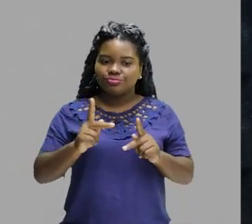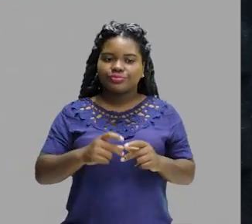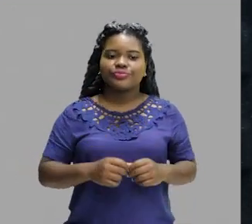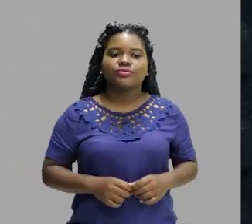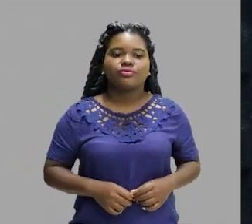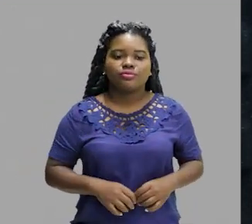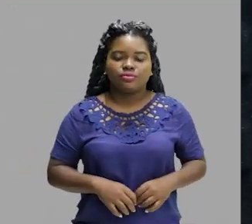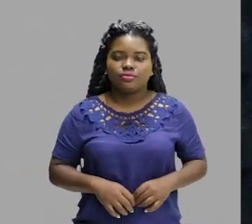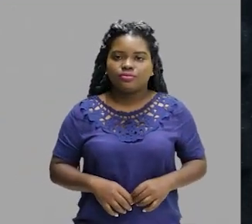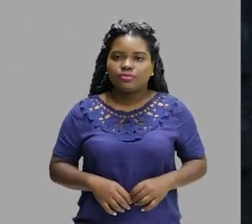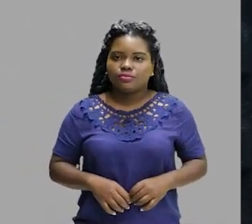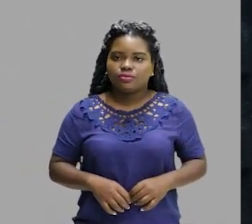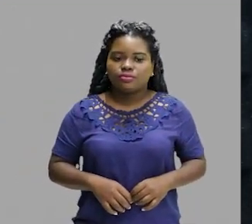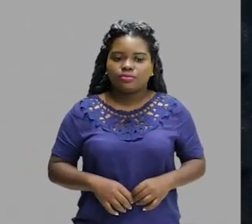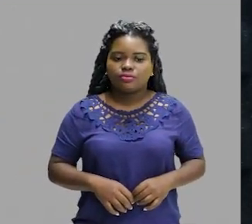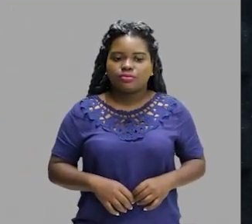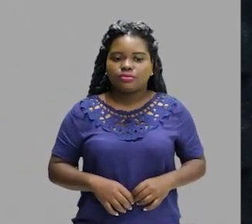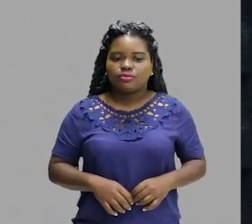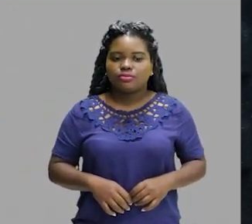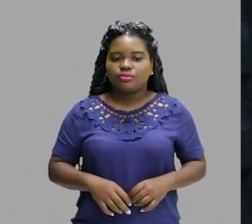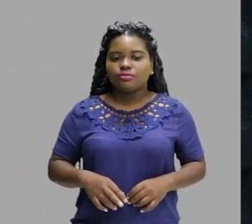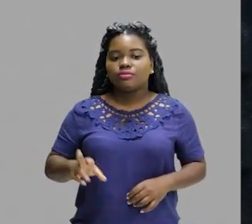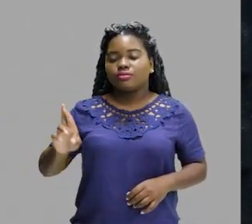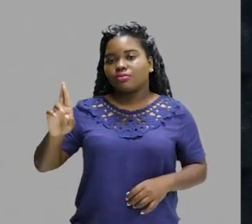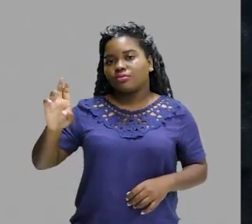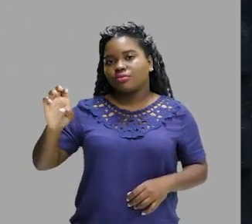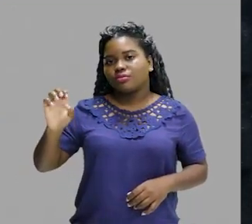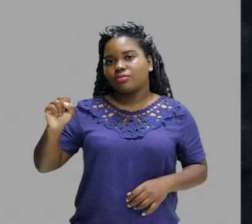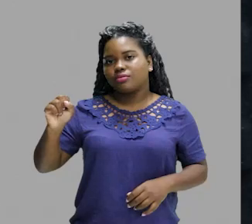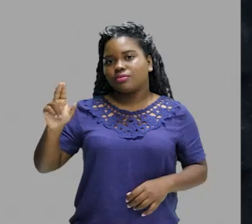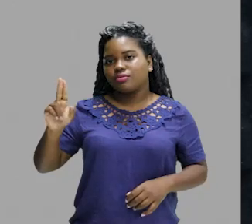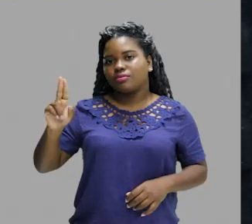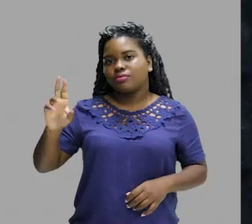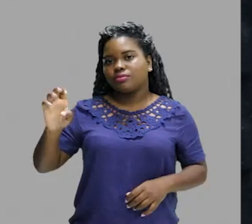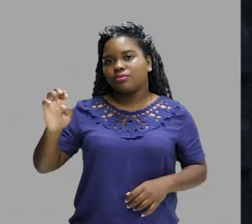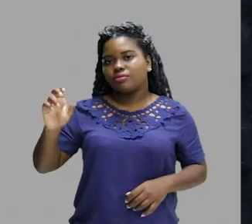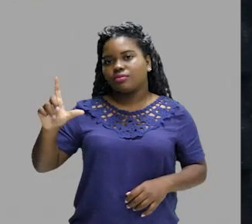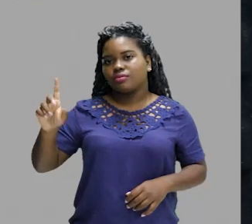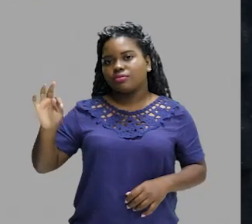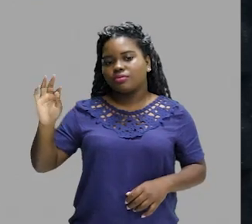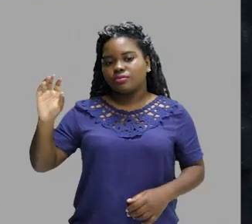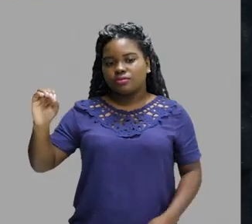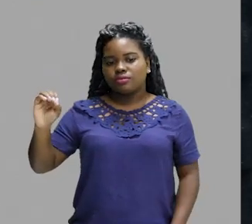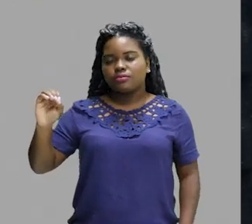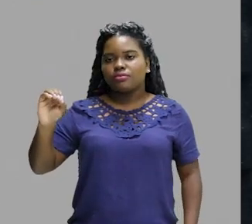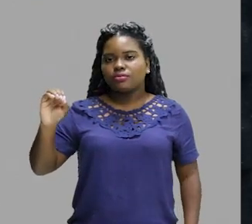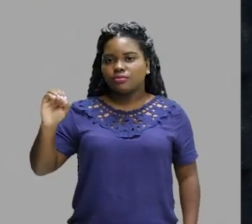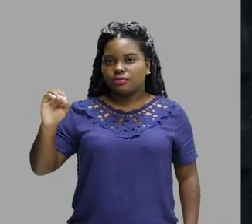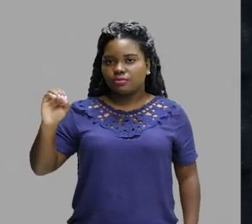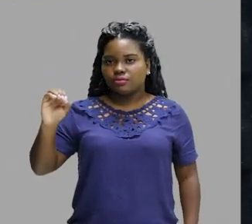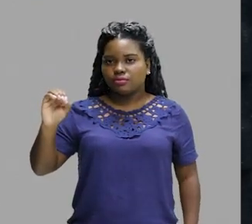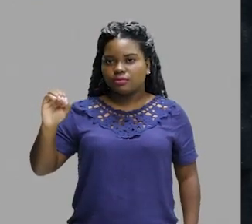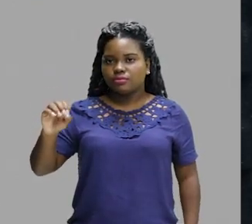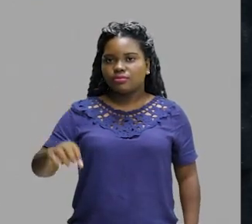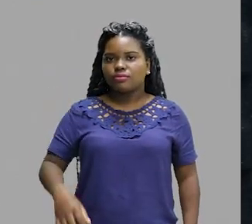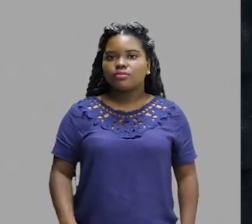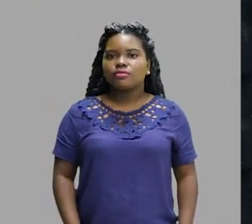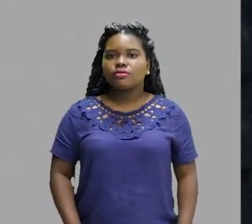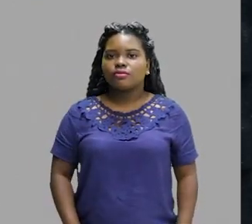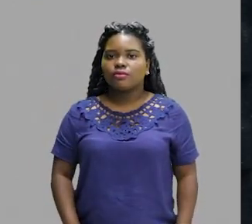Morir, muerto. Resolver, resolver. Olha aqui como é que fica.